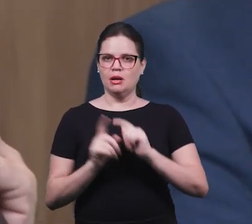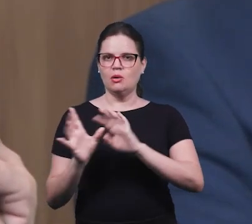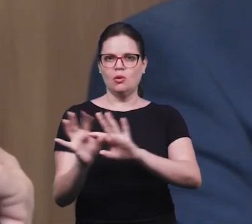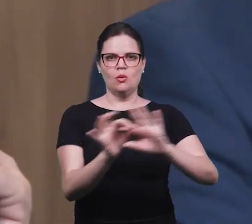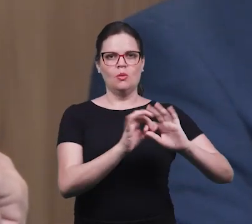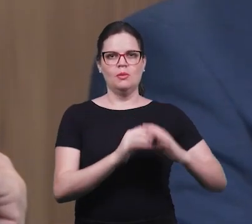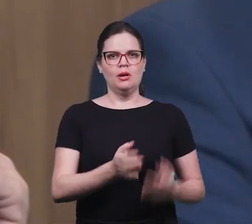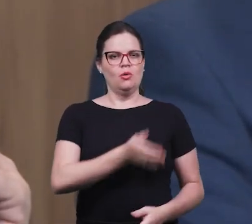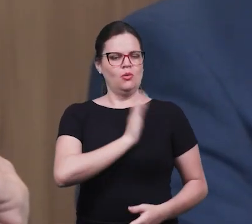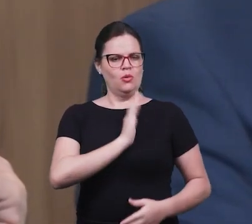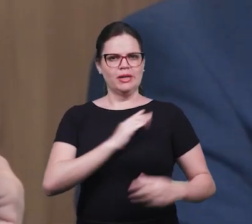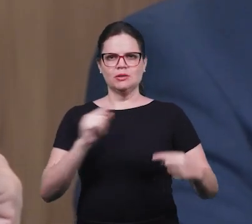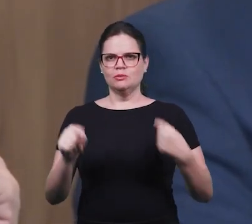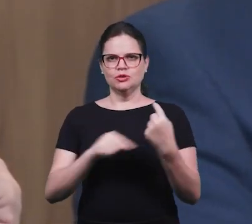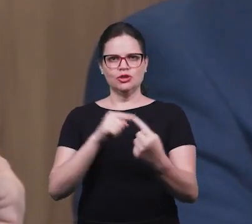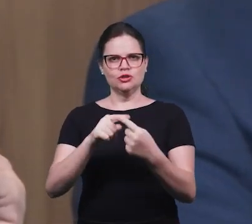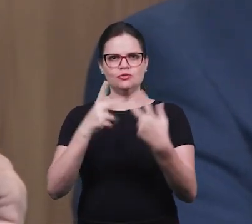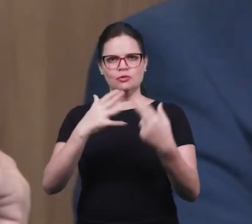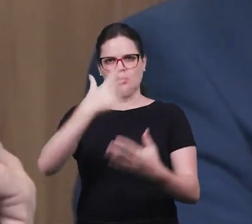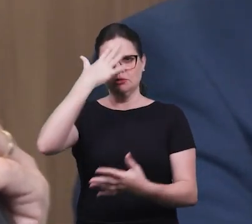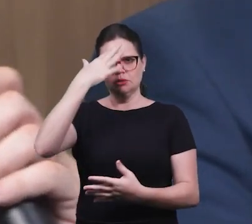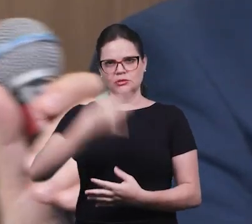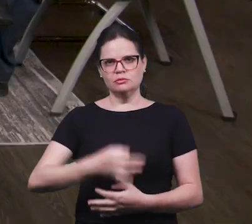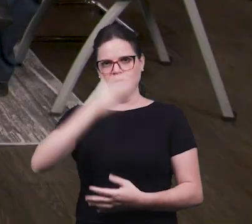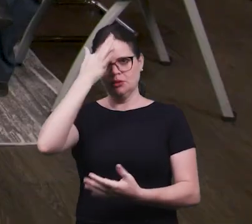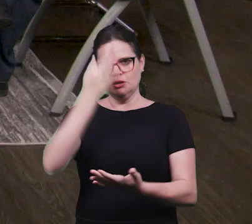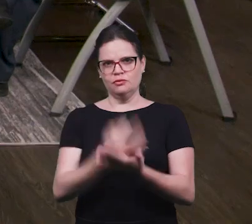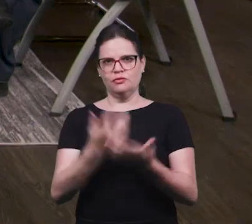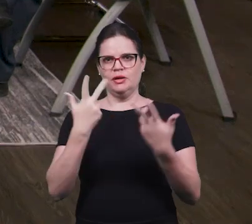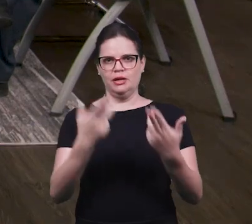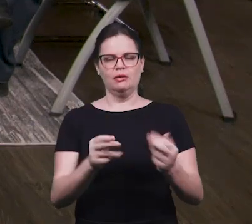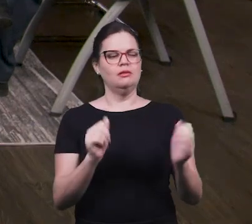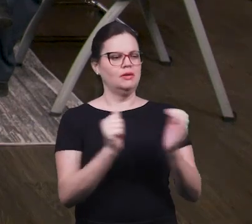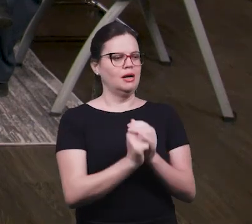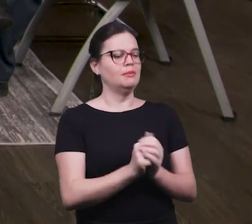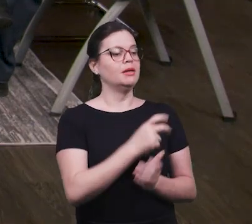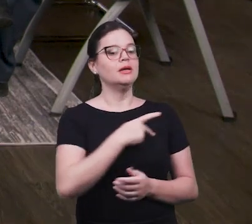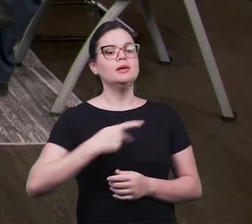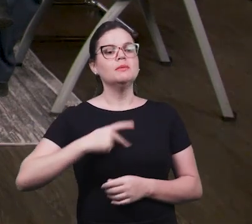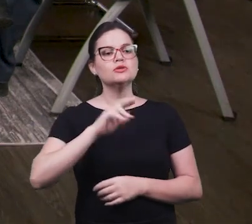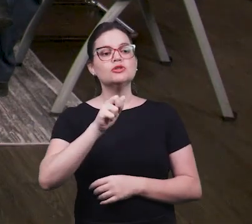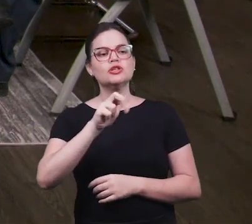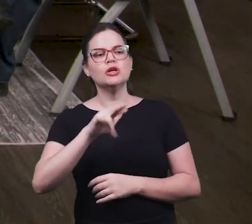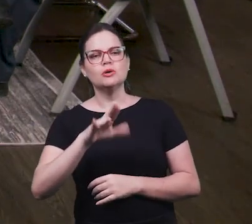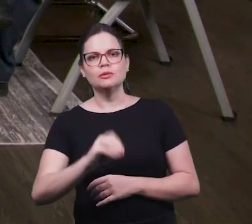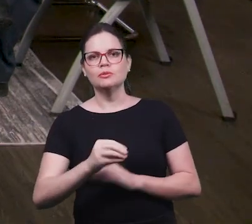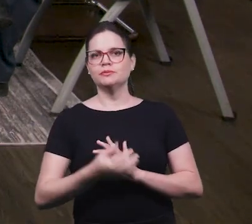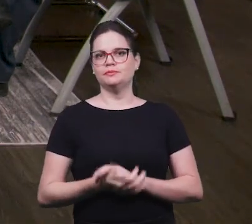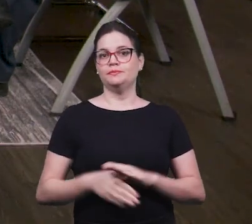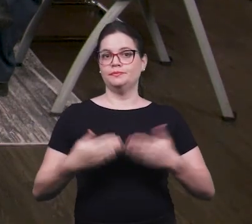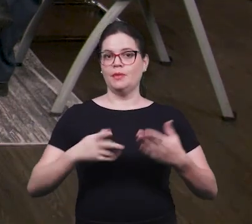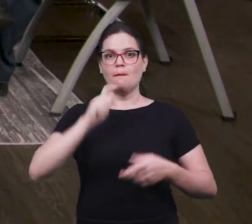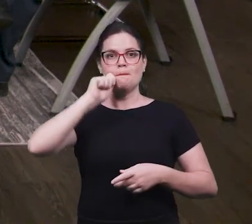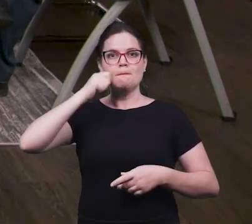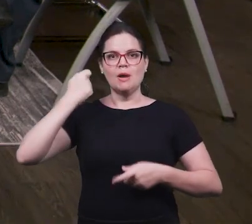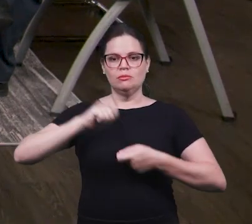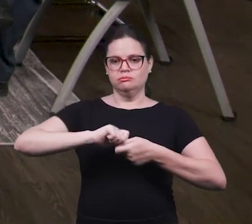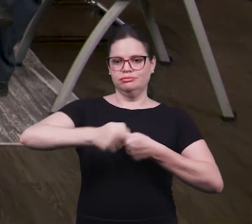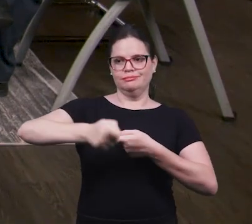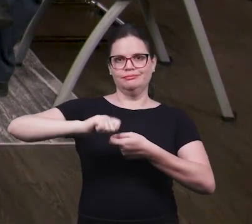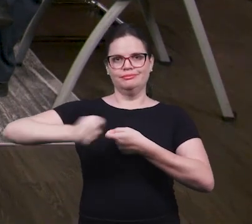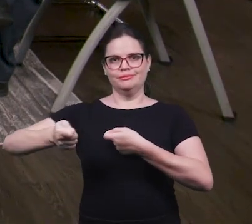com o mesmo coração, o mesmo entendimento e a mesma fé. Amém. Pastor Jerônimo. Partir do pão. Aqui não é uma